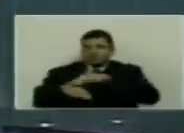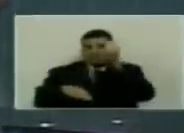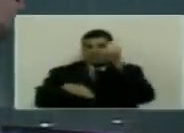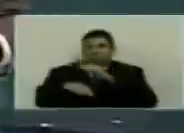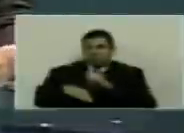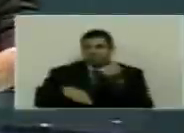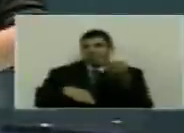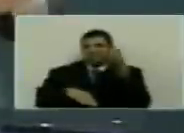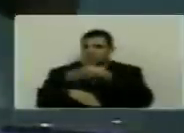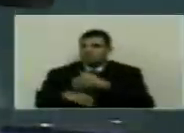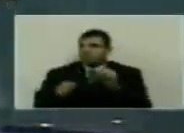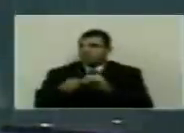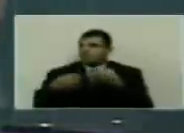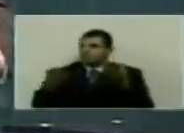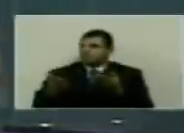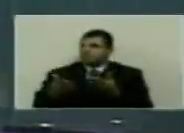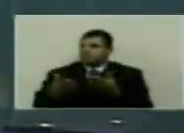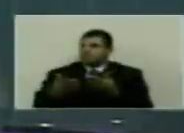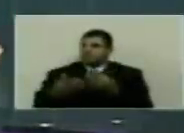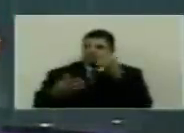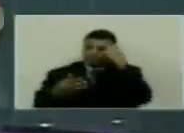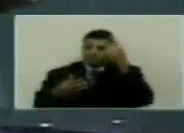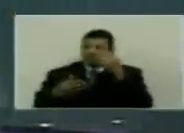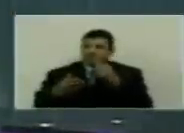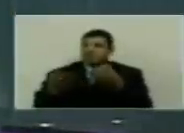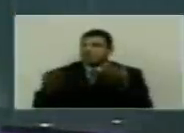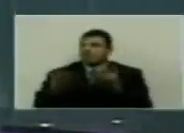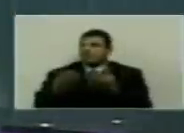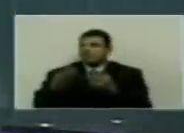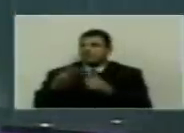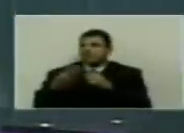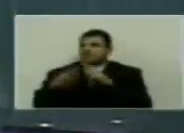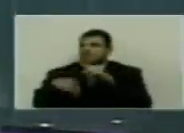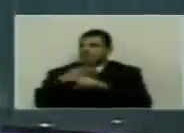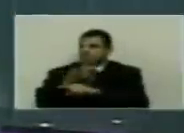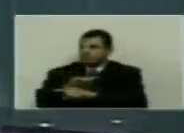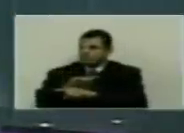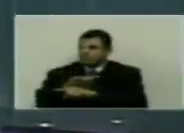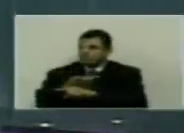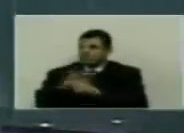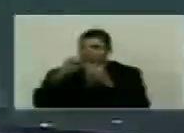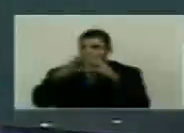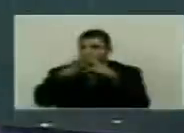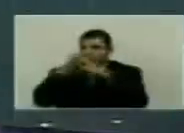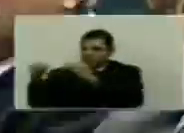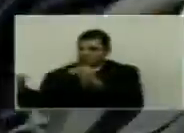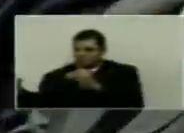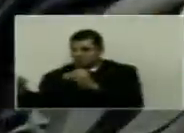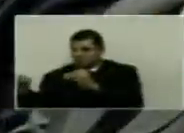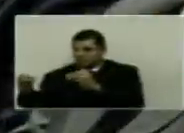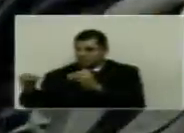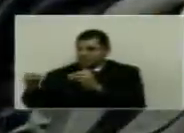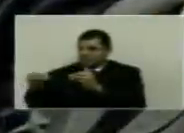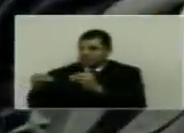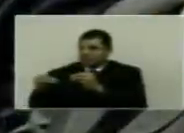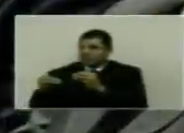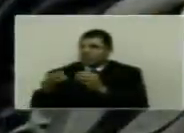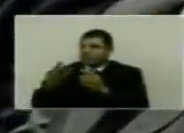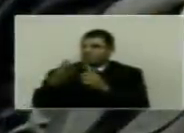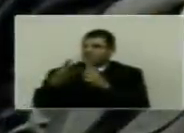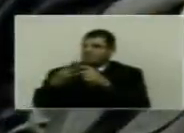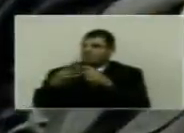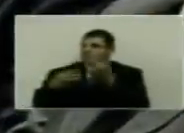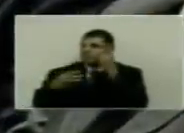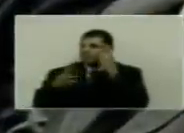os investimentos estão acontecendo, vamos acreditar. Aí 3 dias depois, tem um apagão. 3 dias